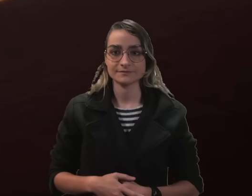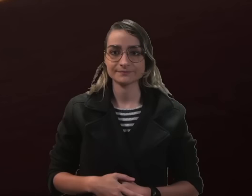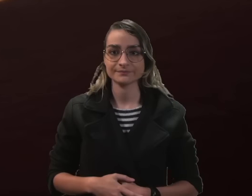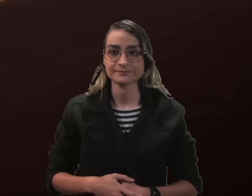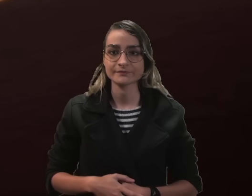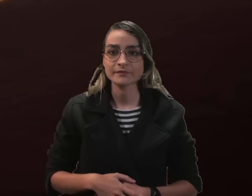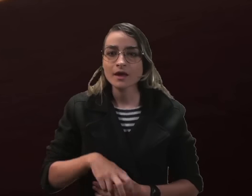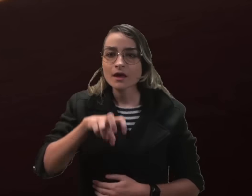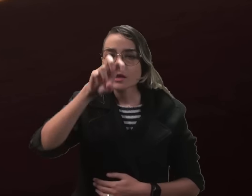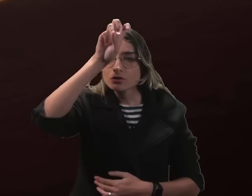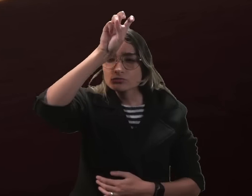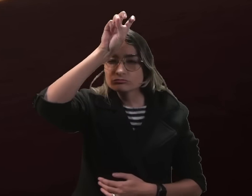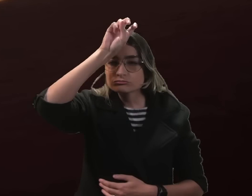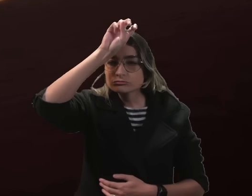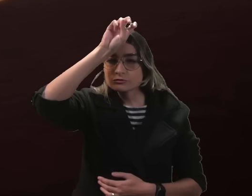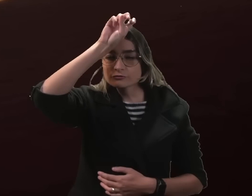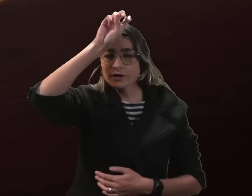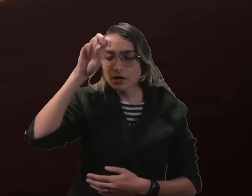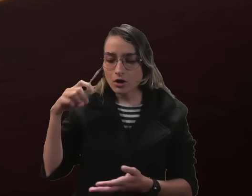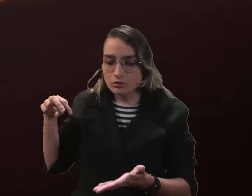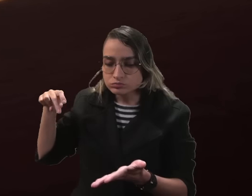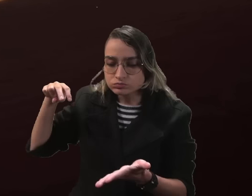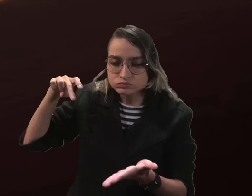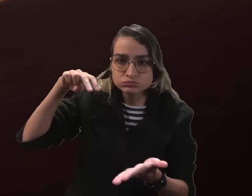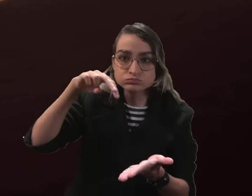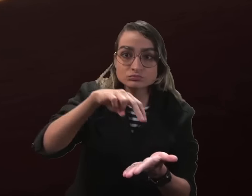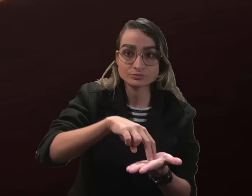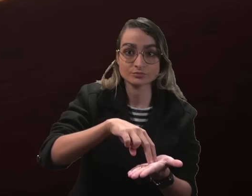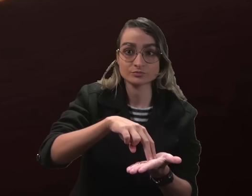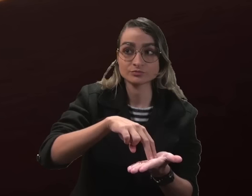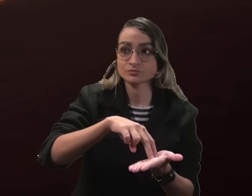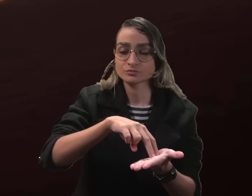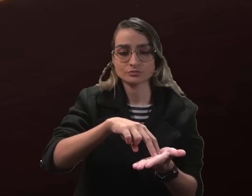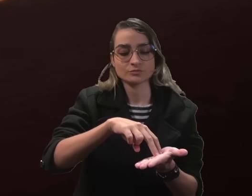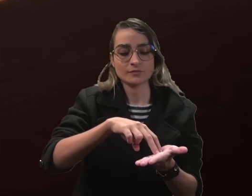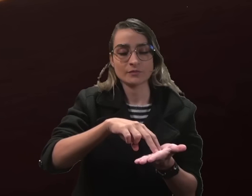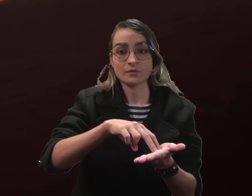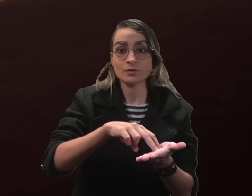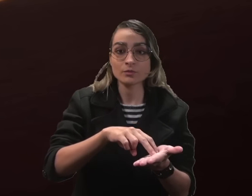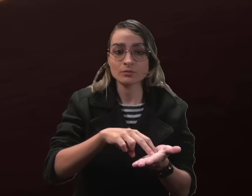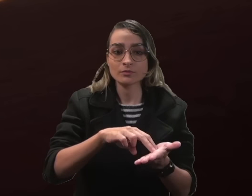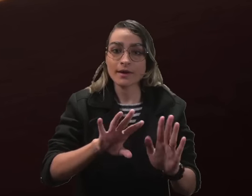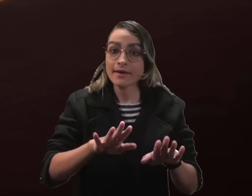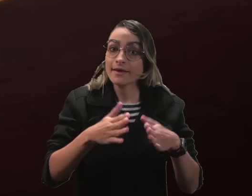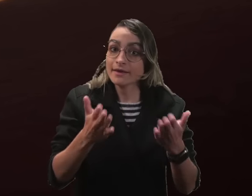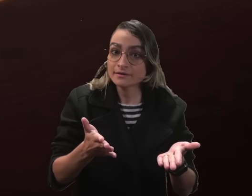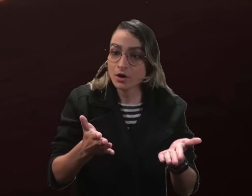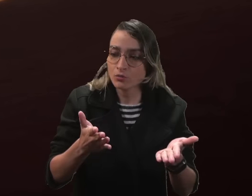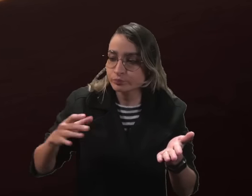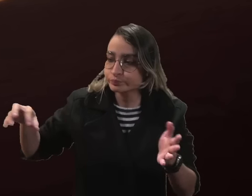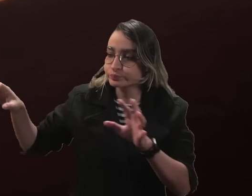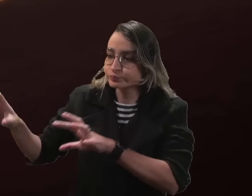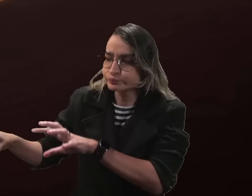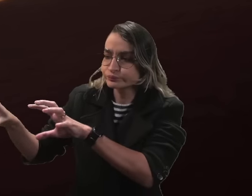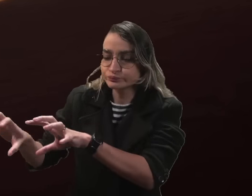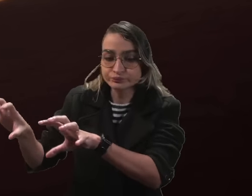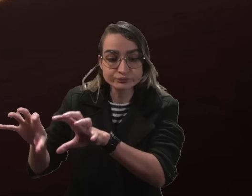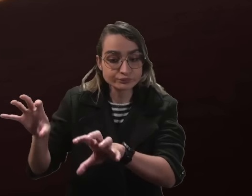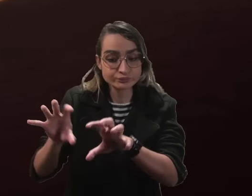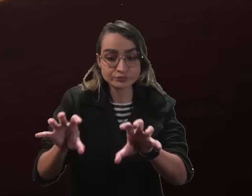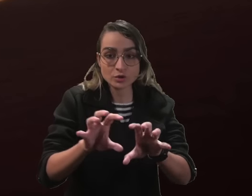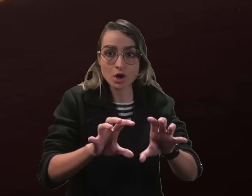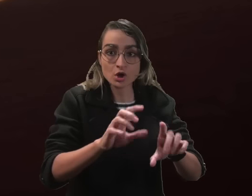filhos de Israel levantaram os olhos e eis que os egípcios vinham atrás deles e o que aconteceu com eles